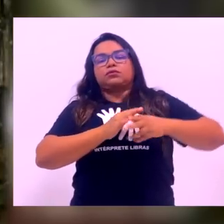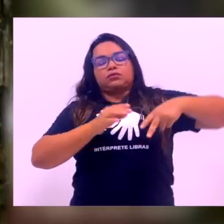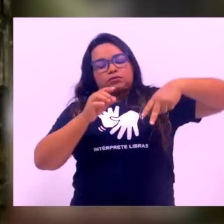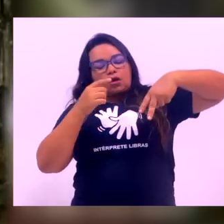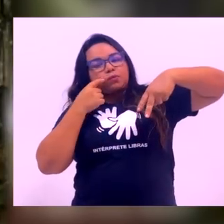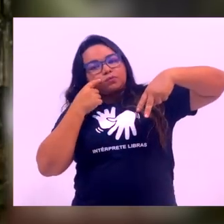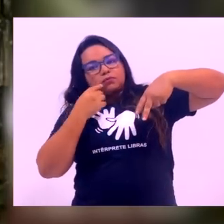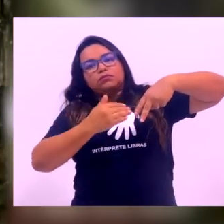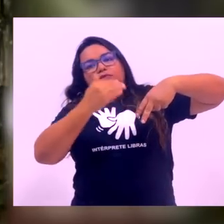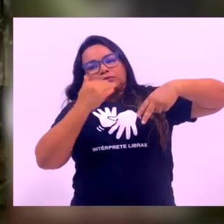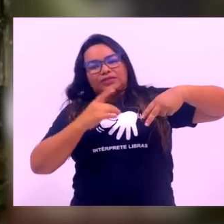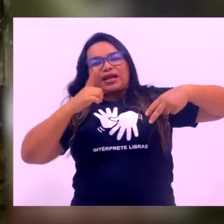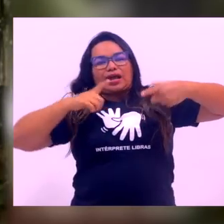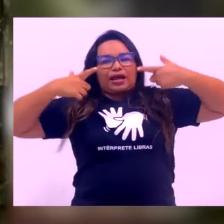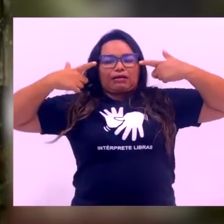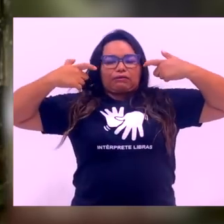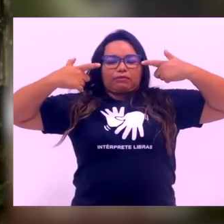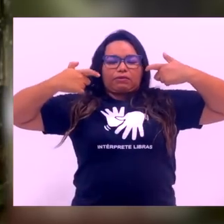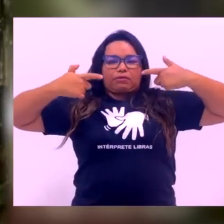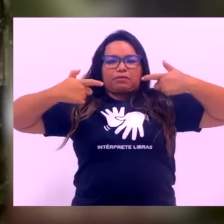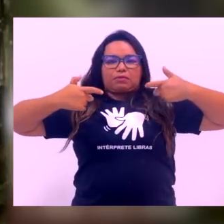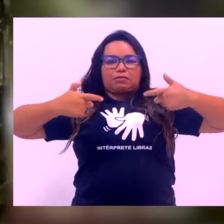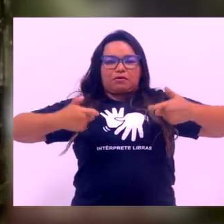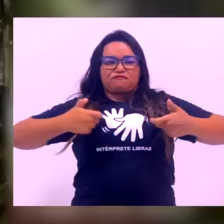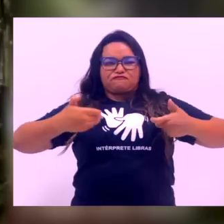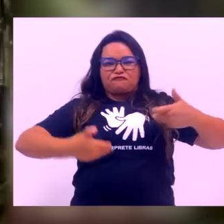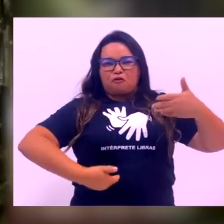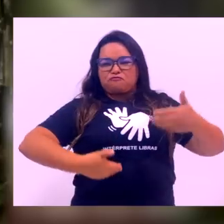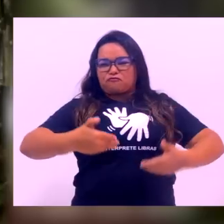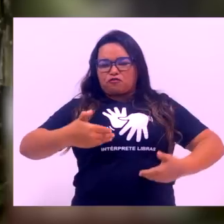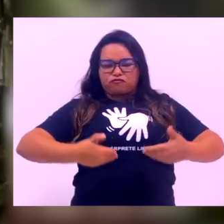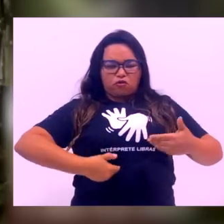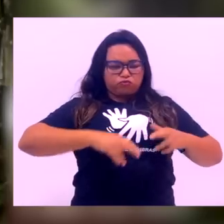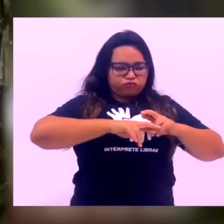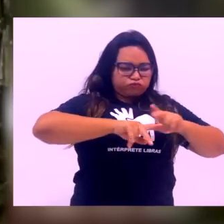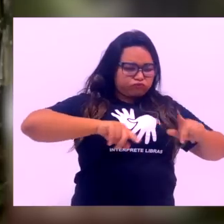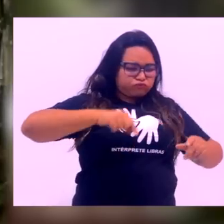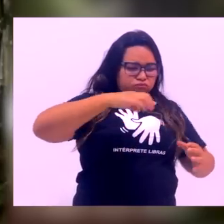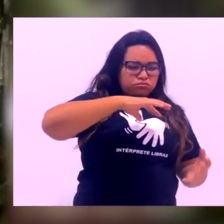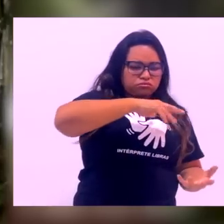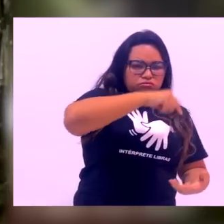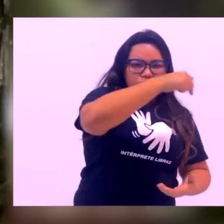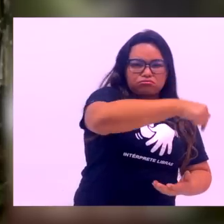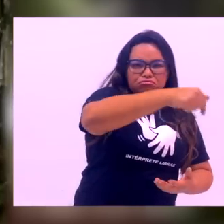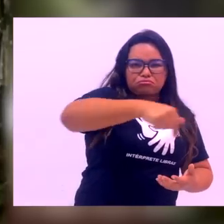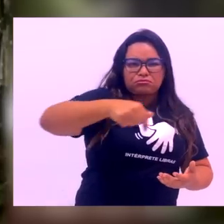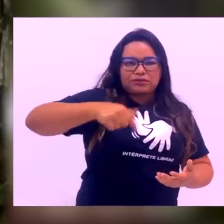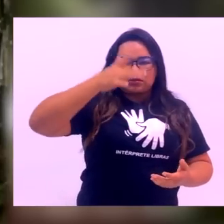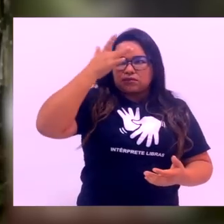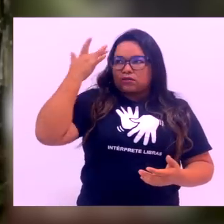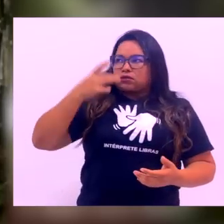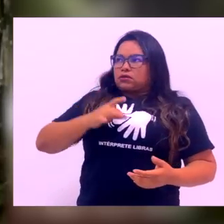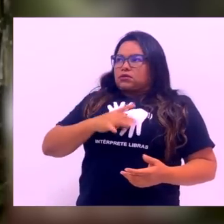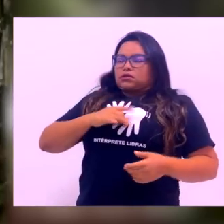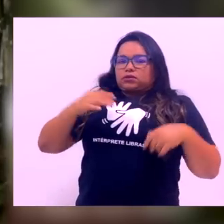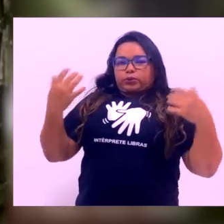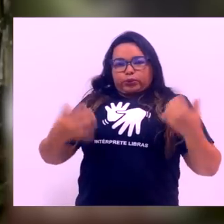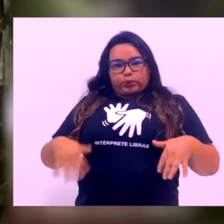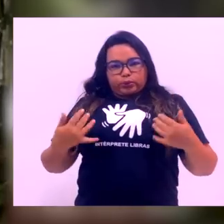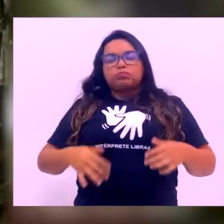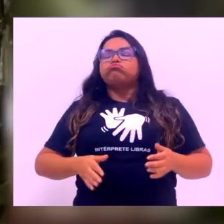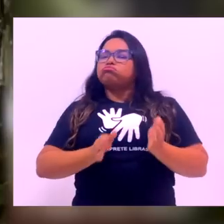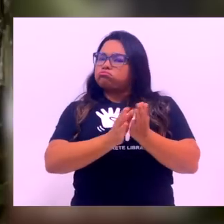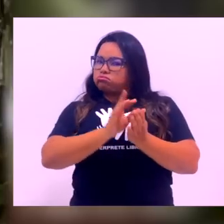nação, reino contra reino, e haveria guerras, fomes de todos os tipos, os corações desmaiariam de